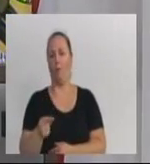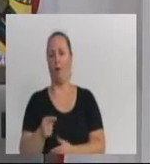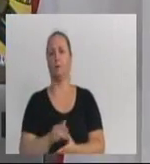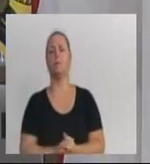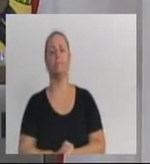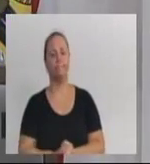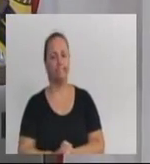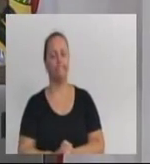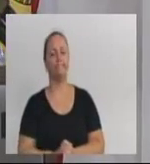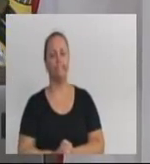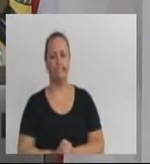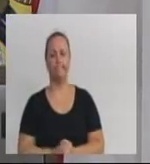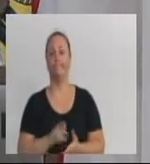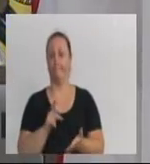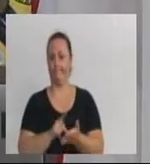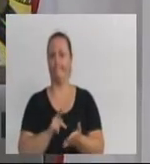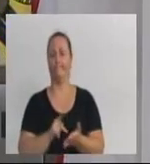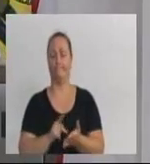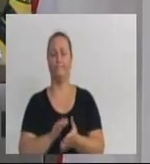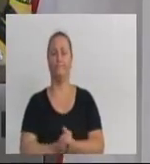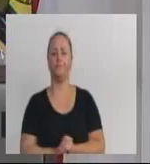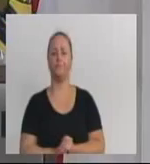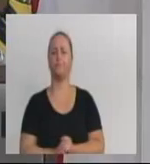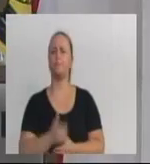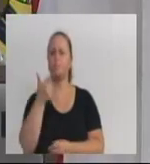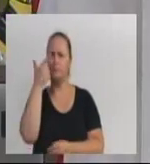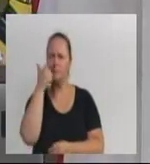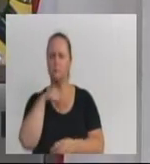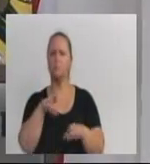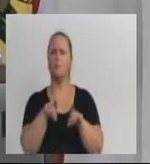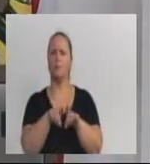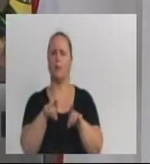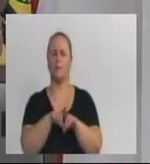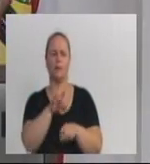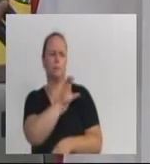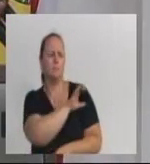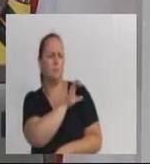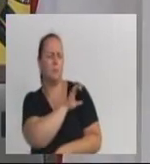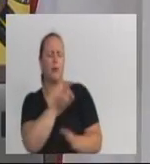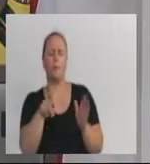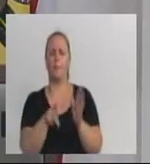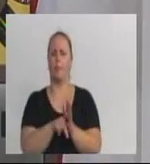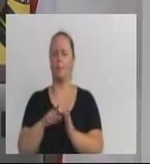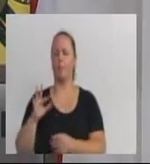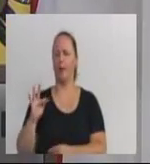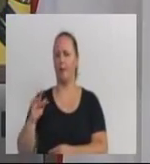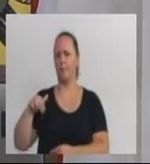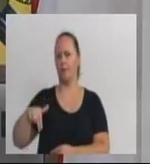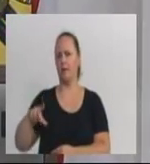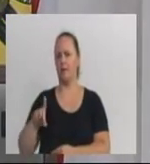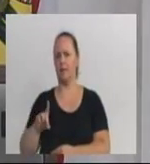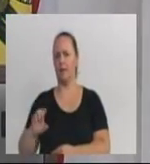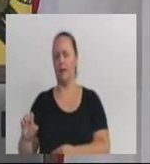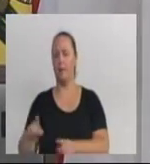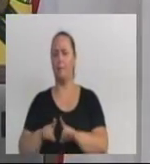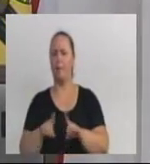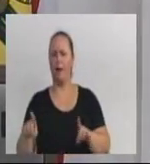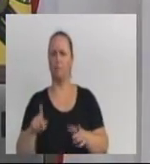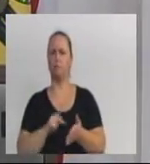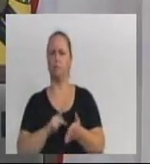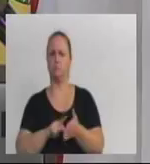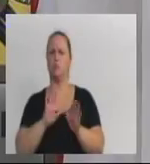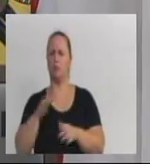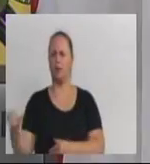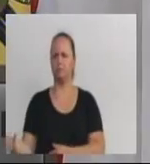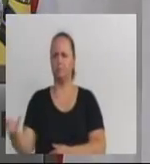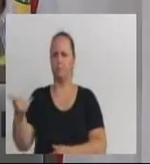nós estivemos lá, conseguimos as creches lá no FNDE. A última informação que eu tinha é que não tinha sido feito procedimento